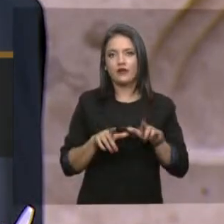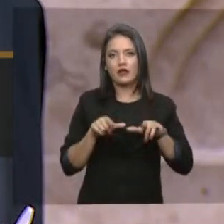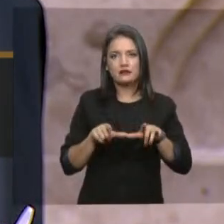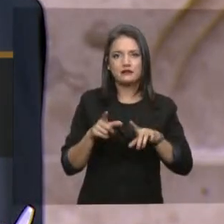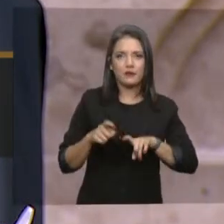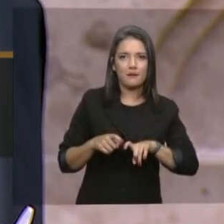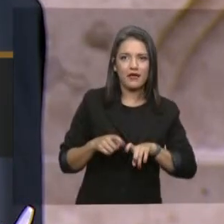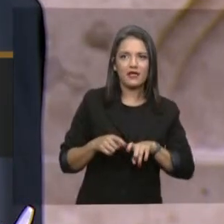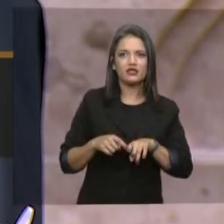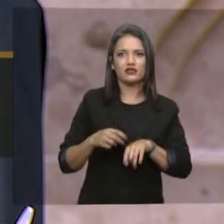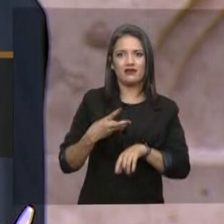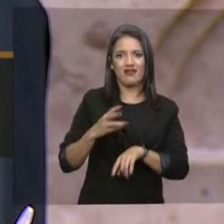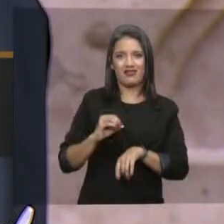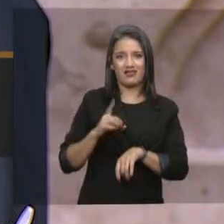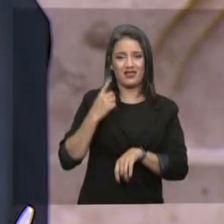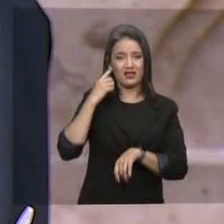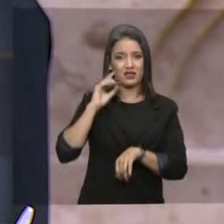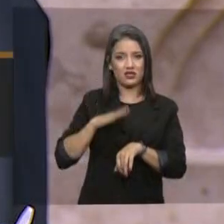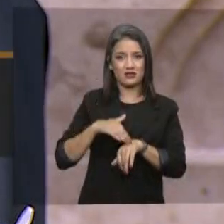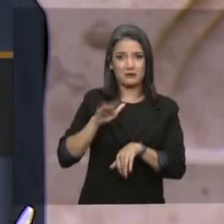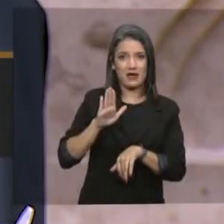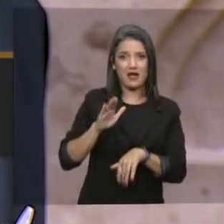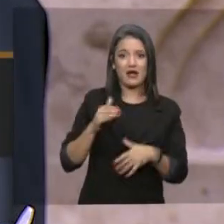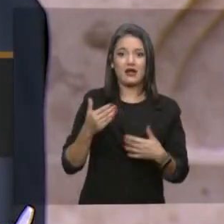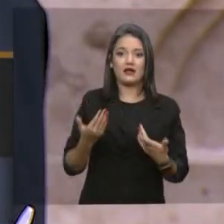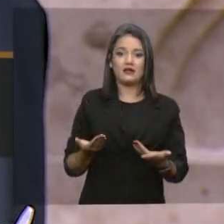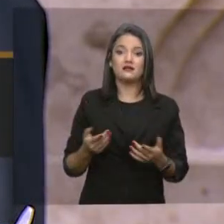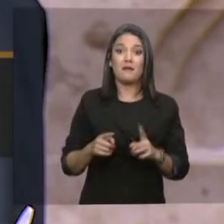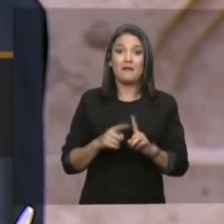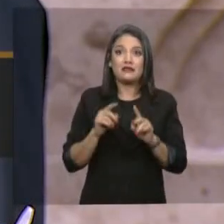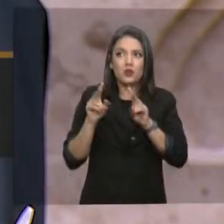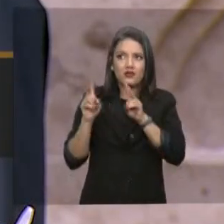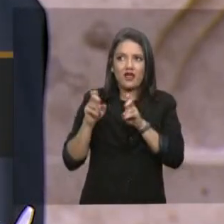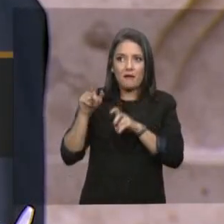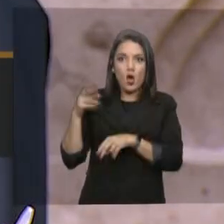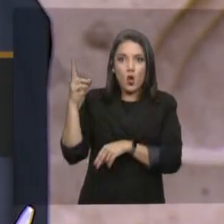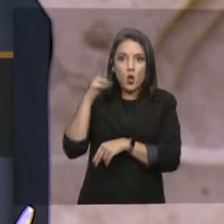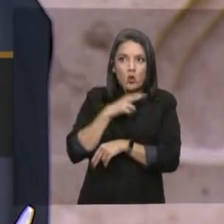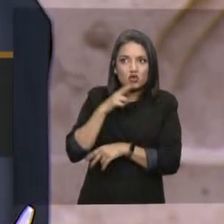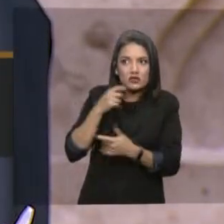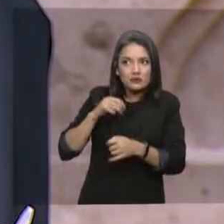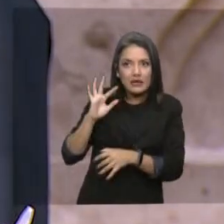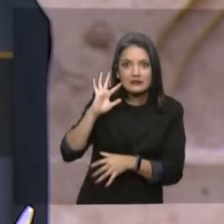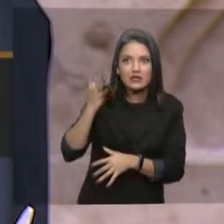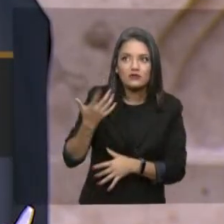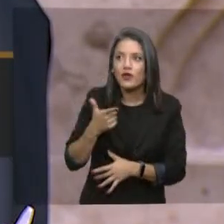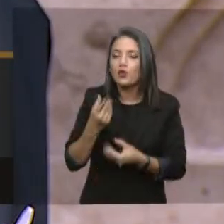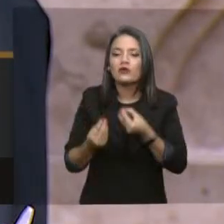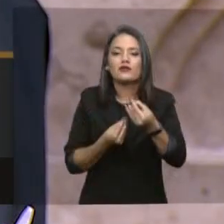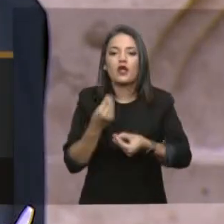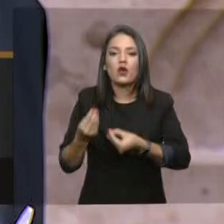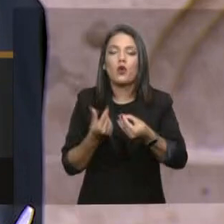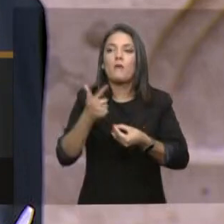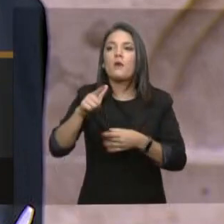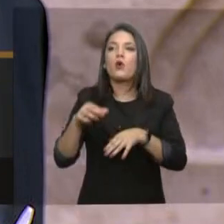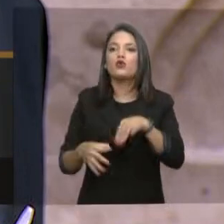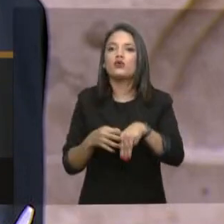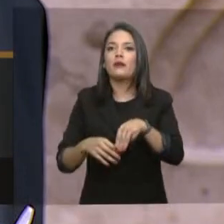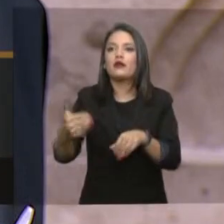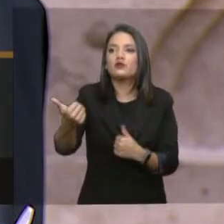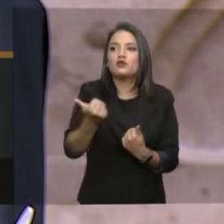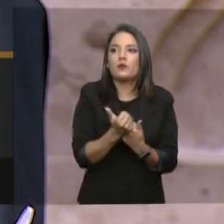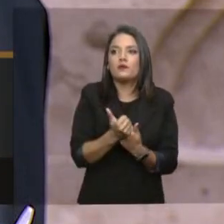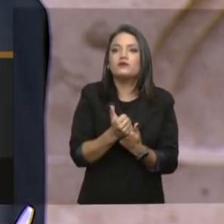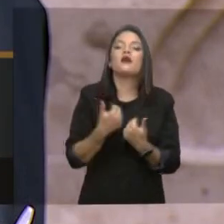médica superior a 30 dias, se urgente a matéria e não se possa convocar o ministro licenciado,